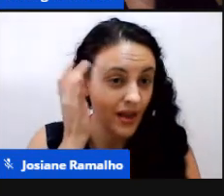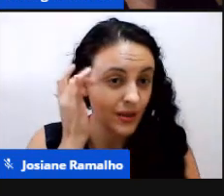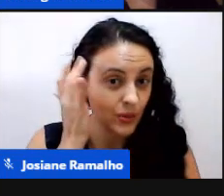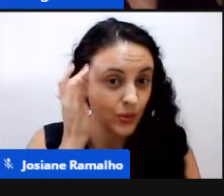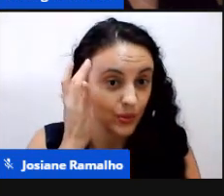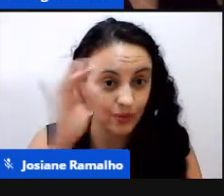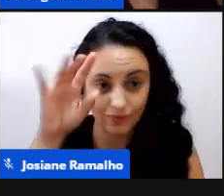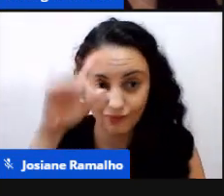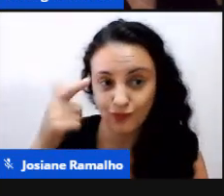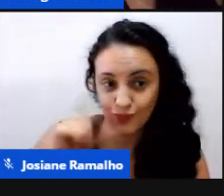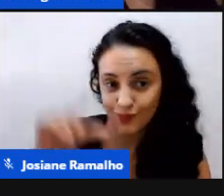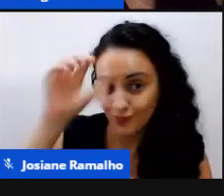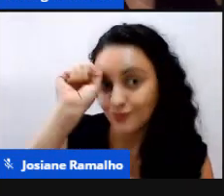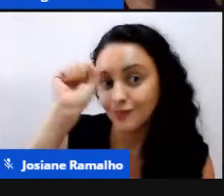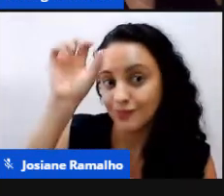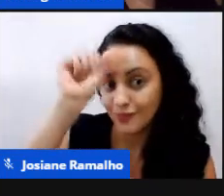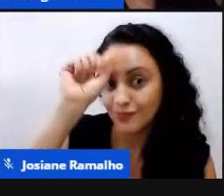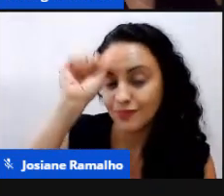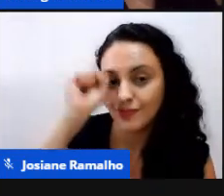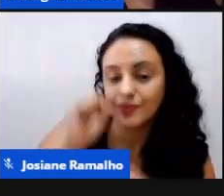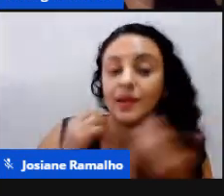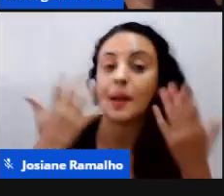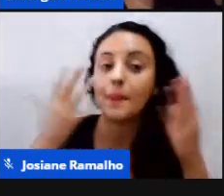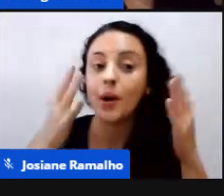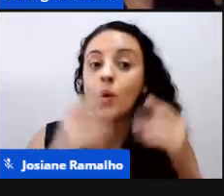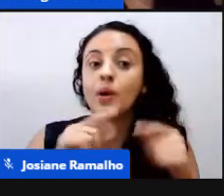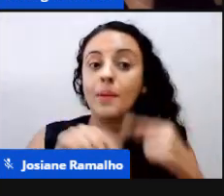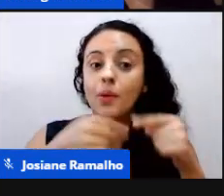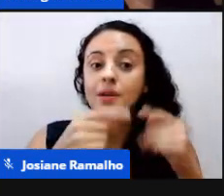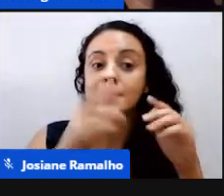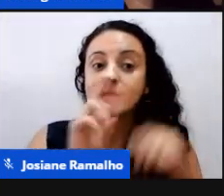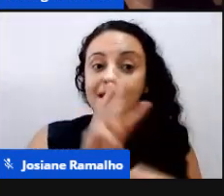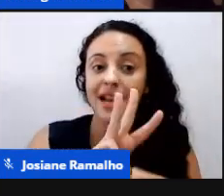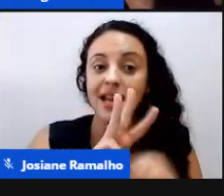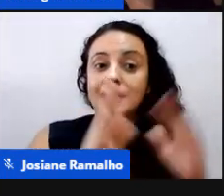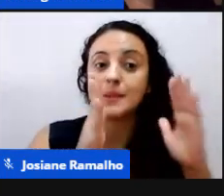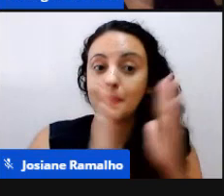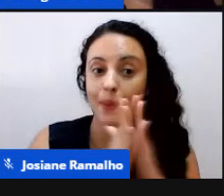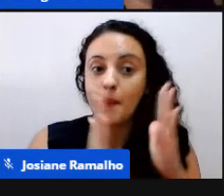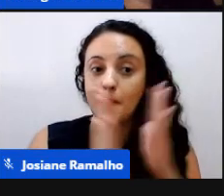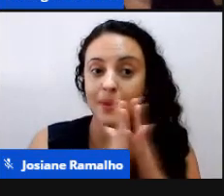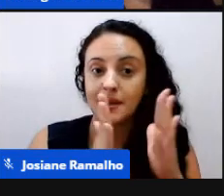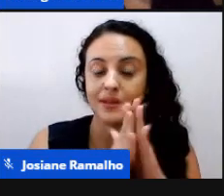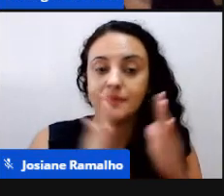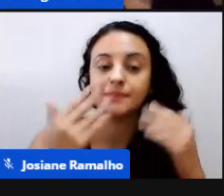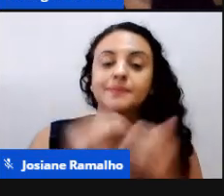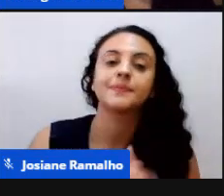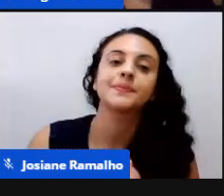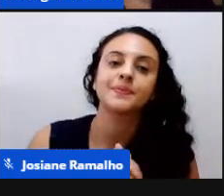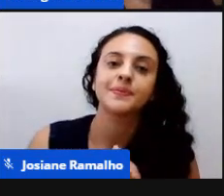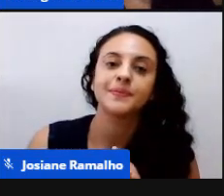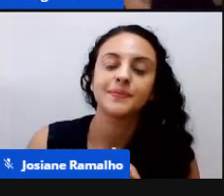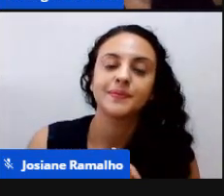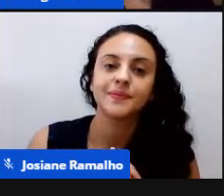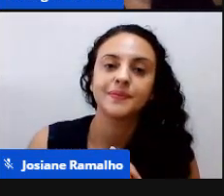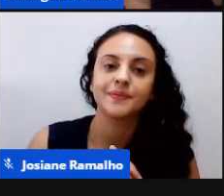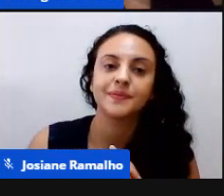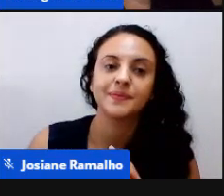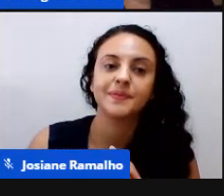que aprender. Depois das mãos, 3 palminhas vou bater. Vai, levanta as